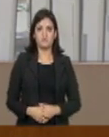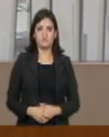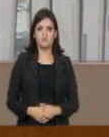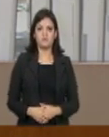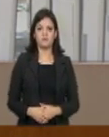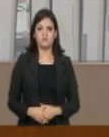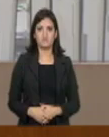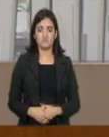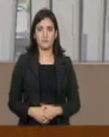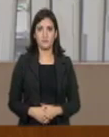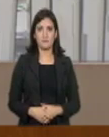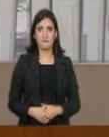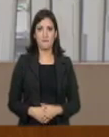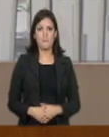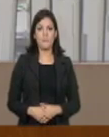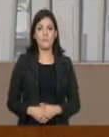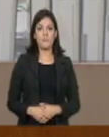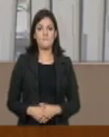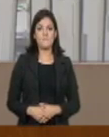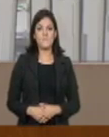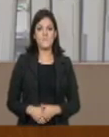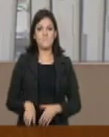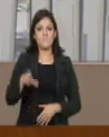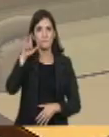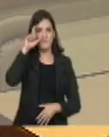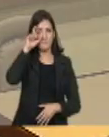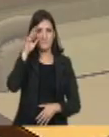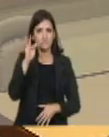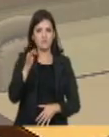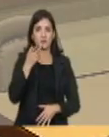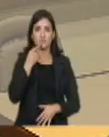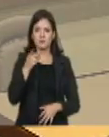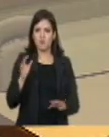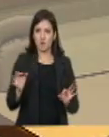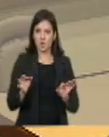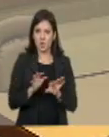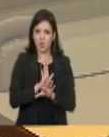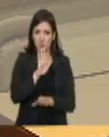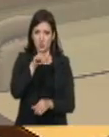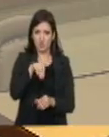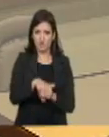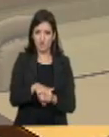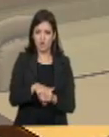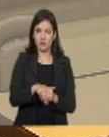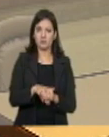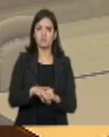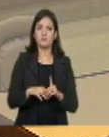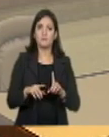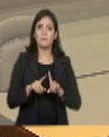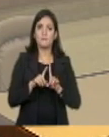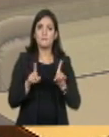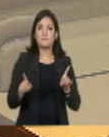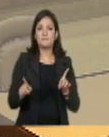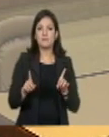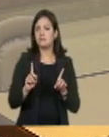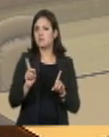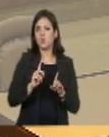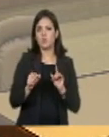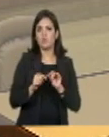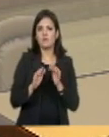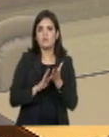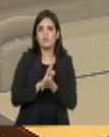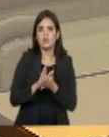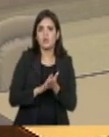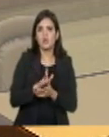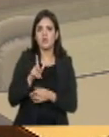Senhor presidente, Vossa Excelência concluiu o voto apenas para explicitar. Ministro Edson Fachin, na ponta da mesa,